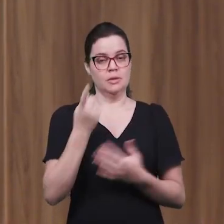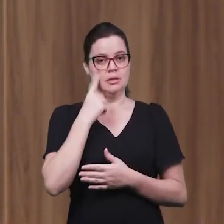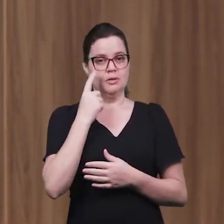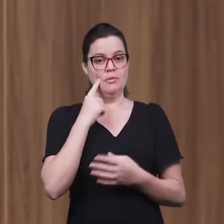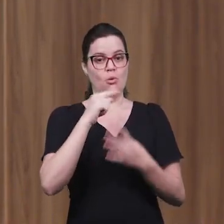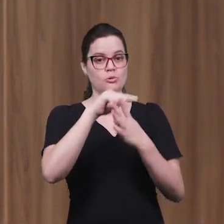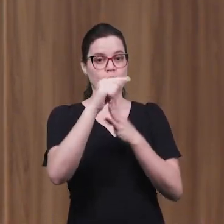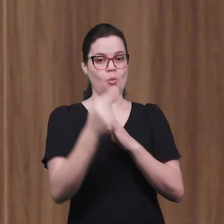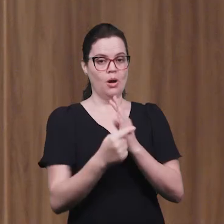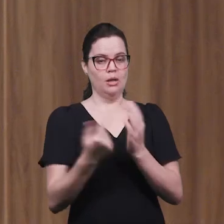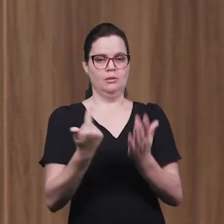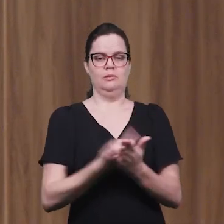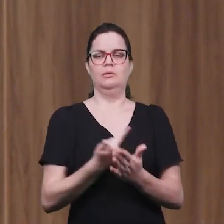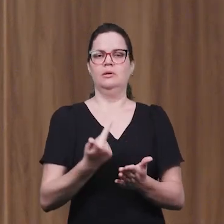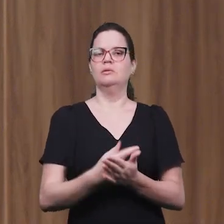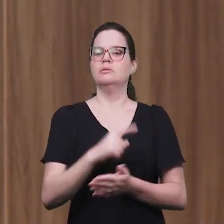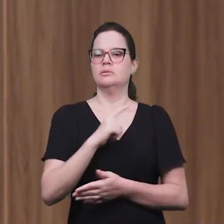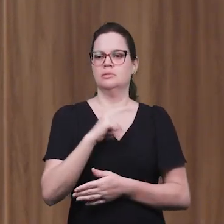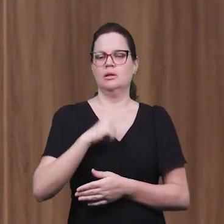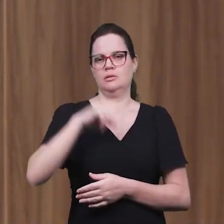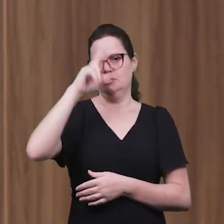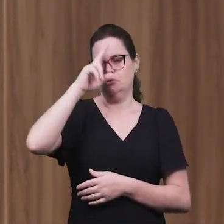importância de João Batista.